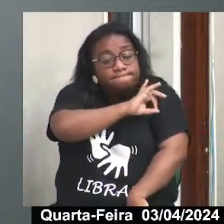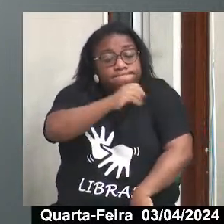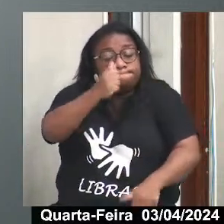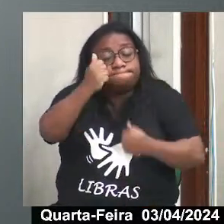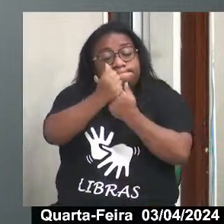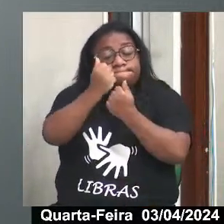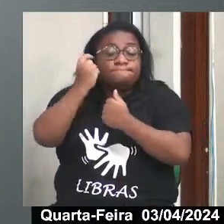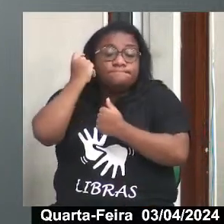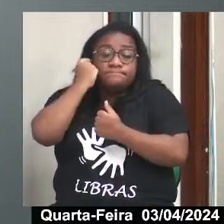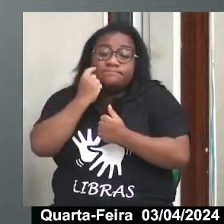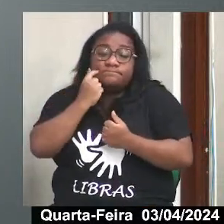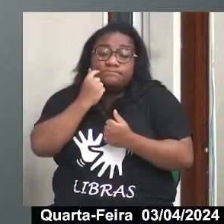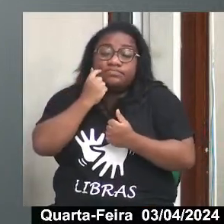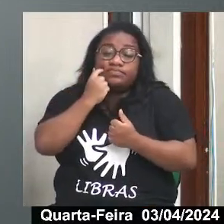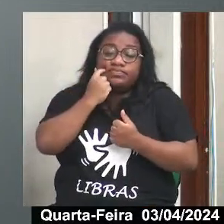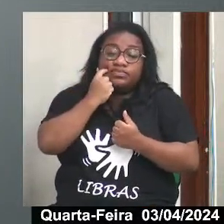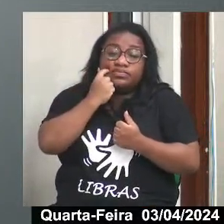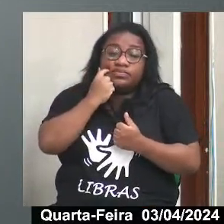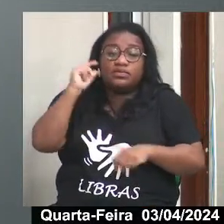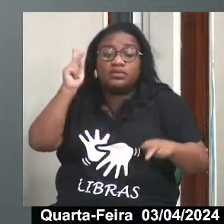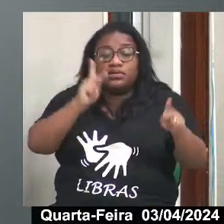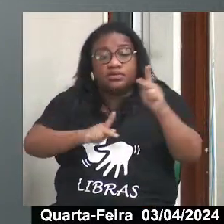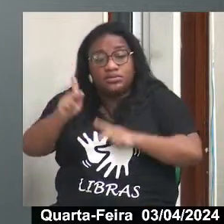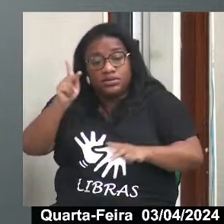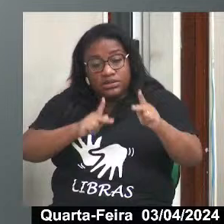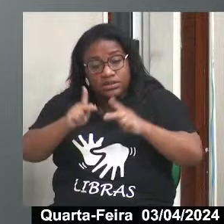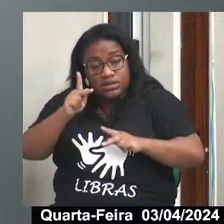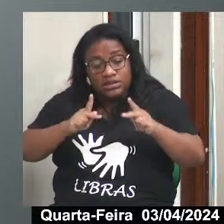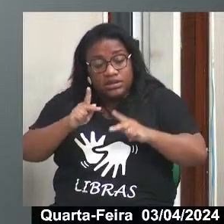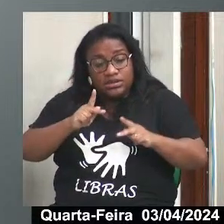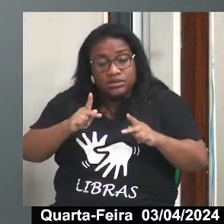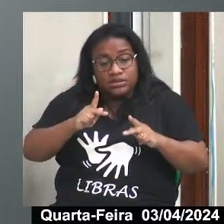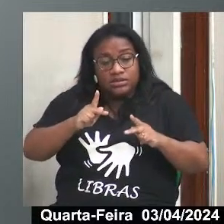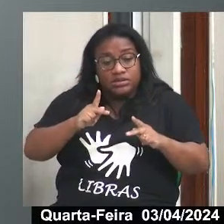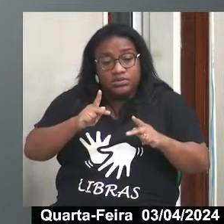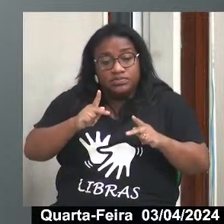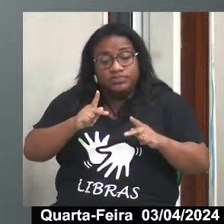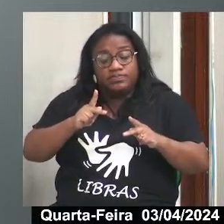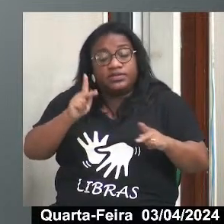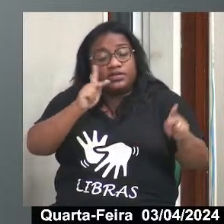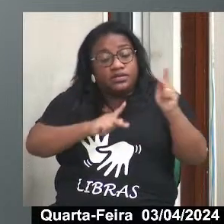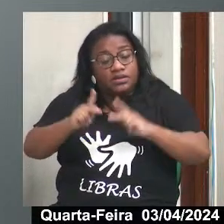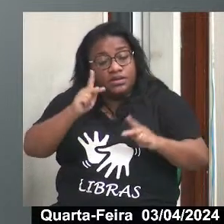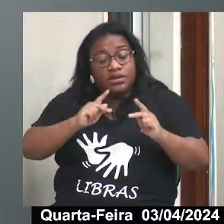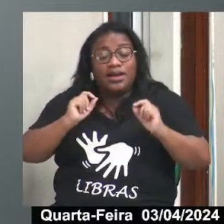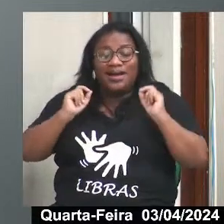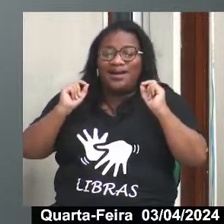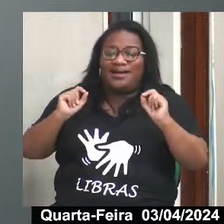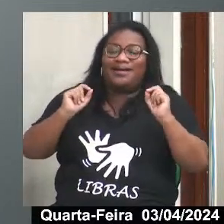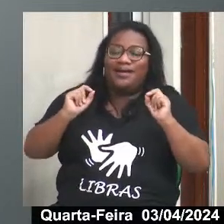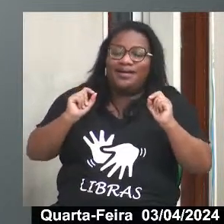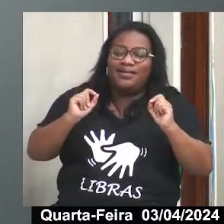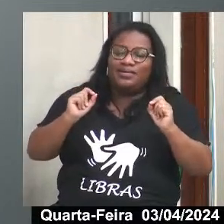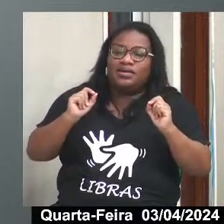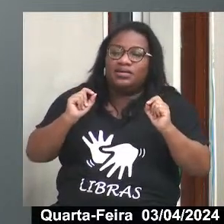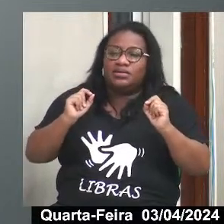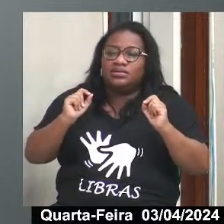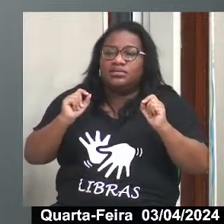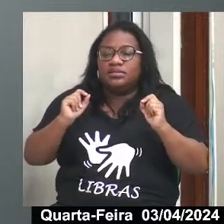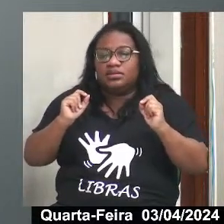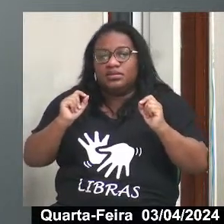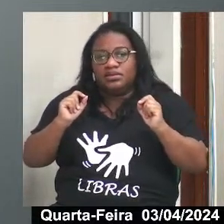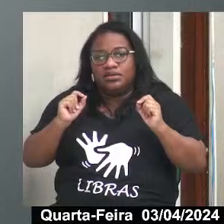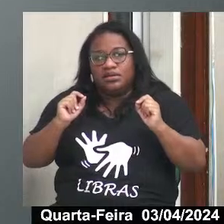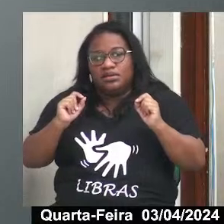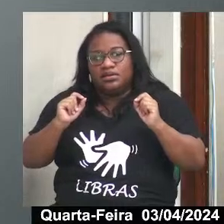com o vice Hugo Prado? Será o povo. Quem irá julgar essa Câmara Municipal, Betinho? Será o povo. Quem irá julgar se a